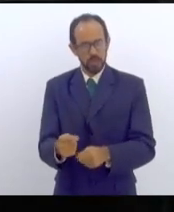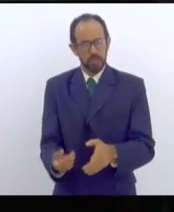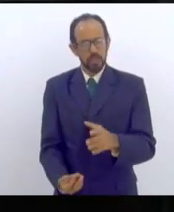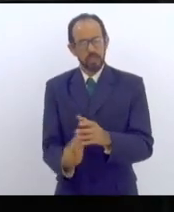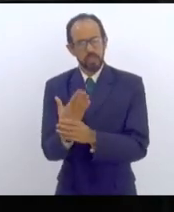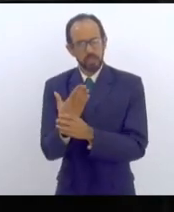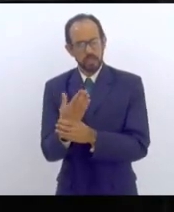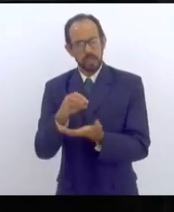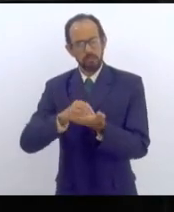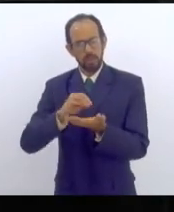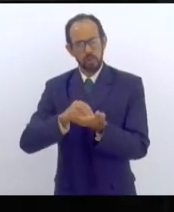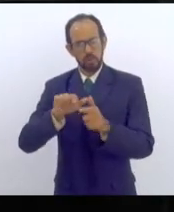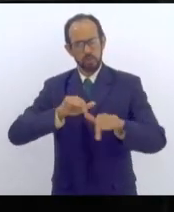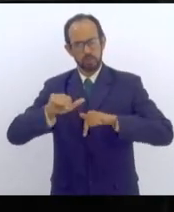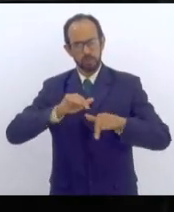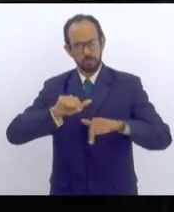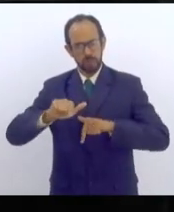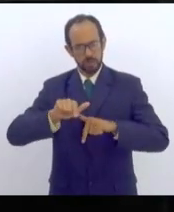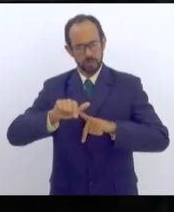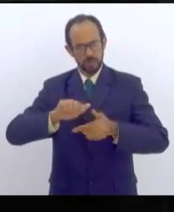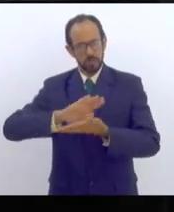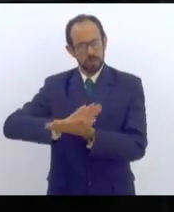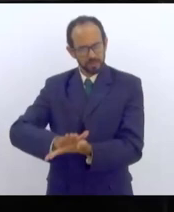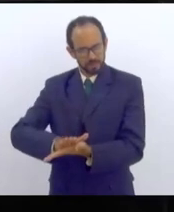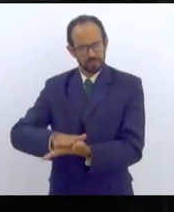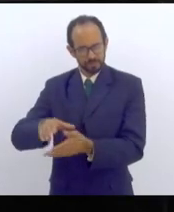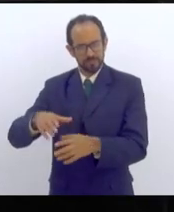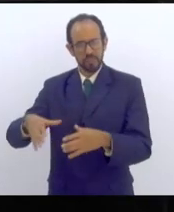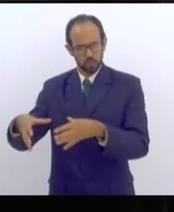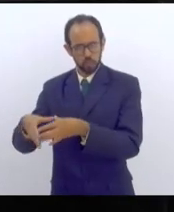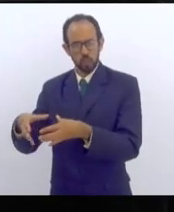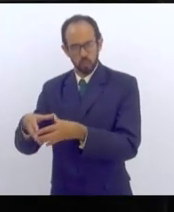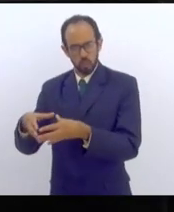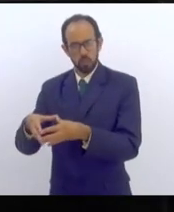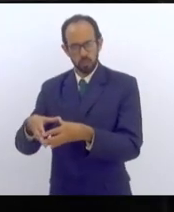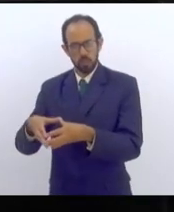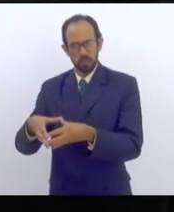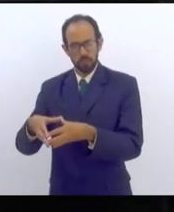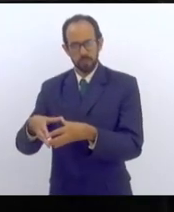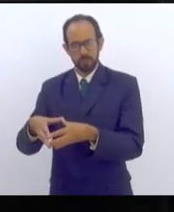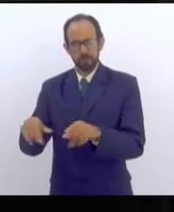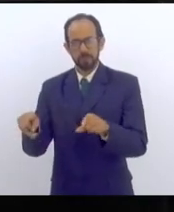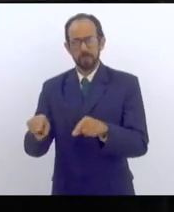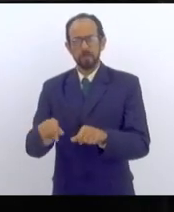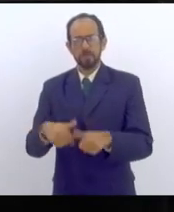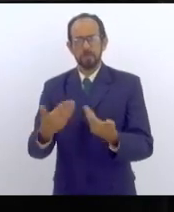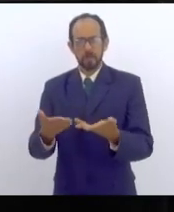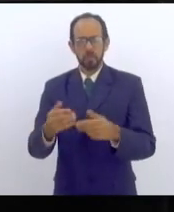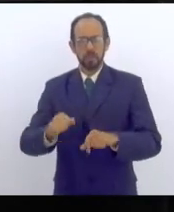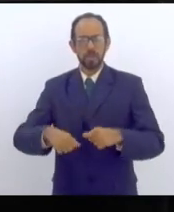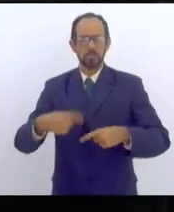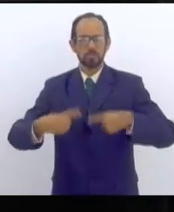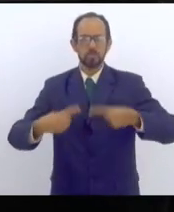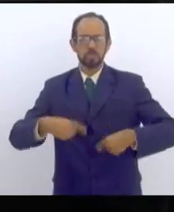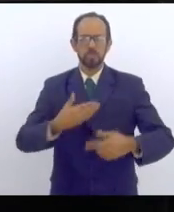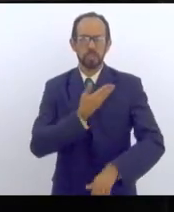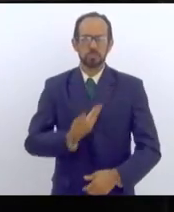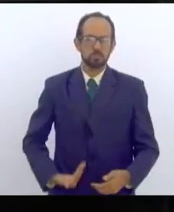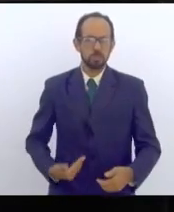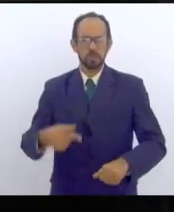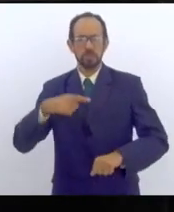e a marginalização desses segmentos, seja do ponto de vista da orientação e da atenção das políticas públicas, seja no que se refere